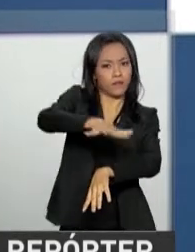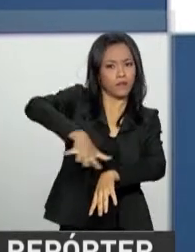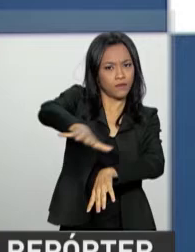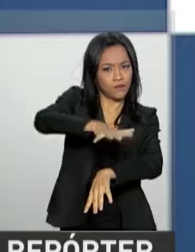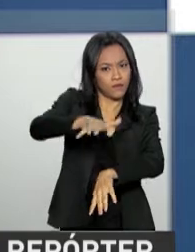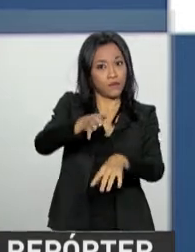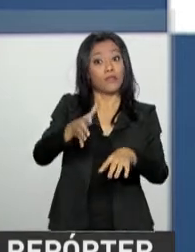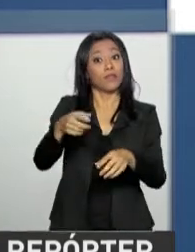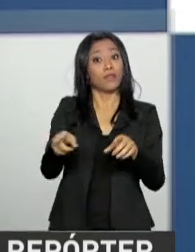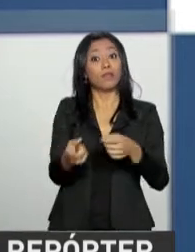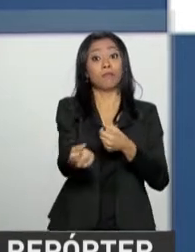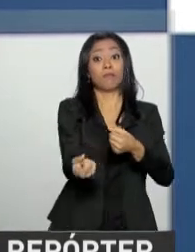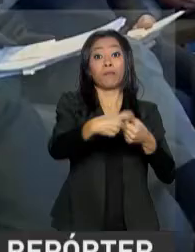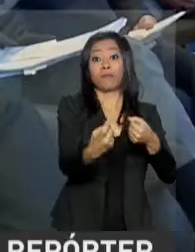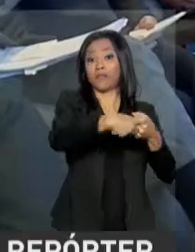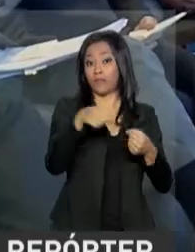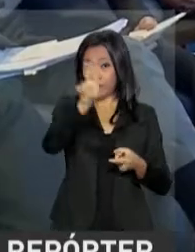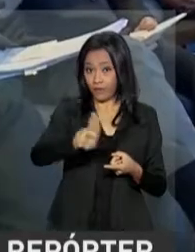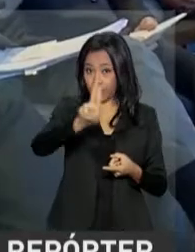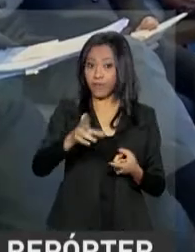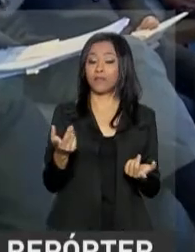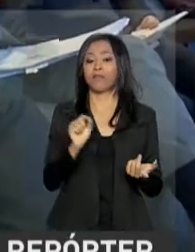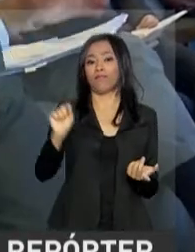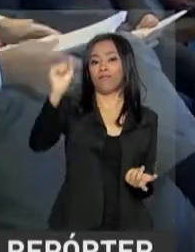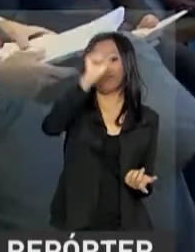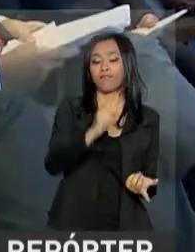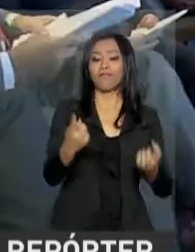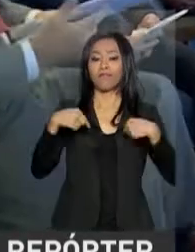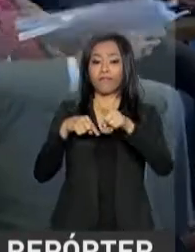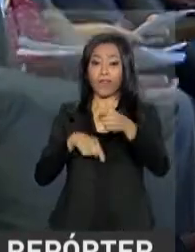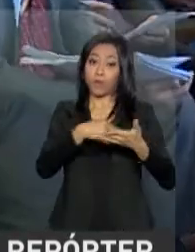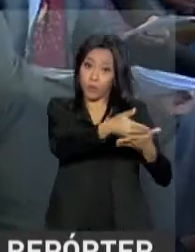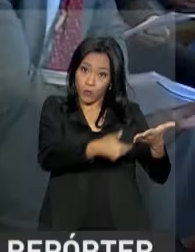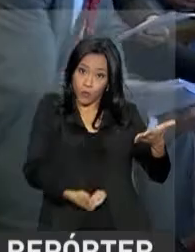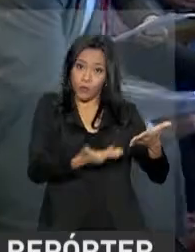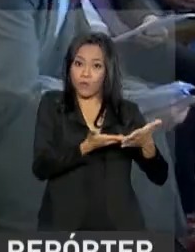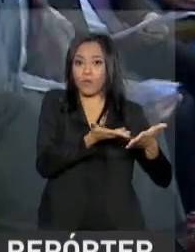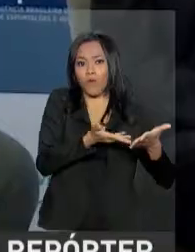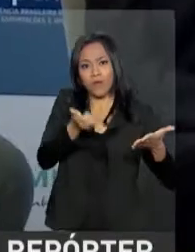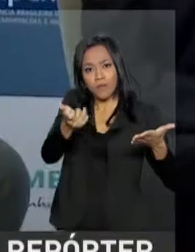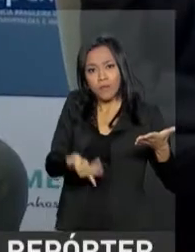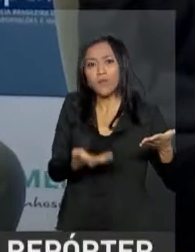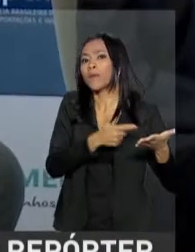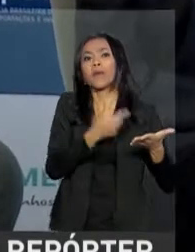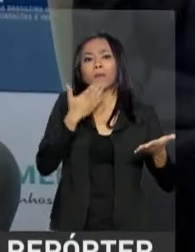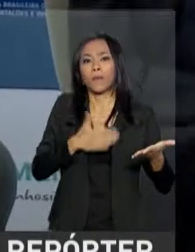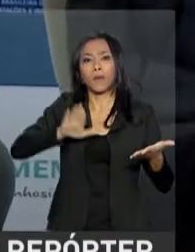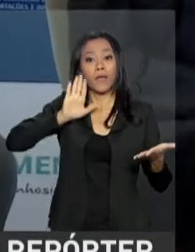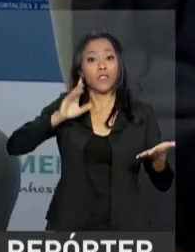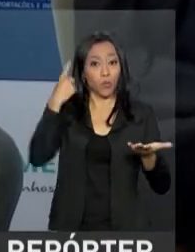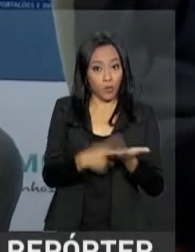e de parcerias com universidades. Pelo memorando, a Agência Brasileira de Promoção de Exportações e Investimentos se compromete